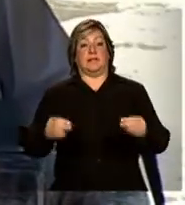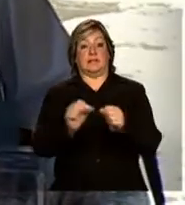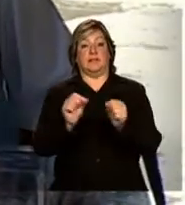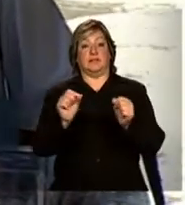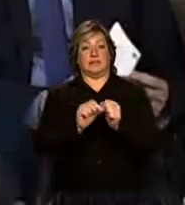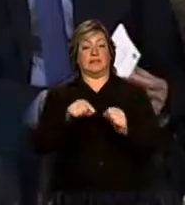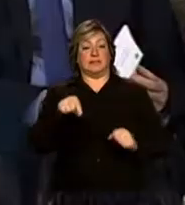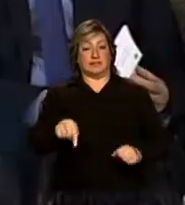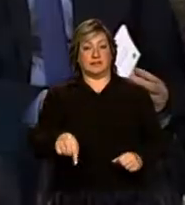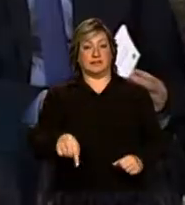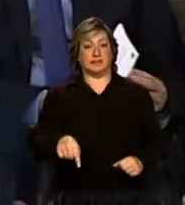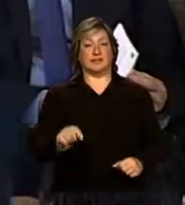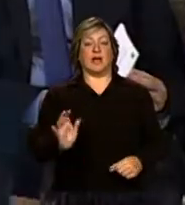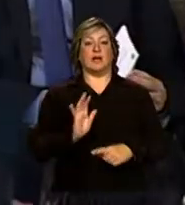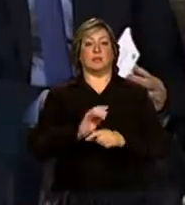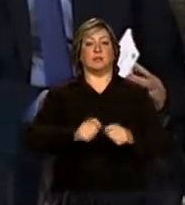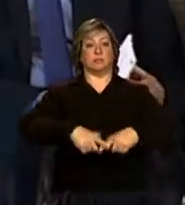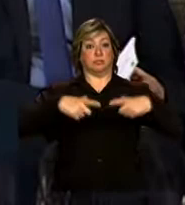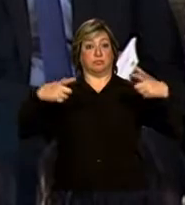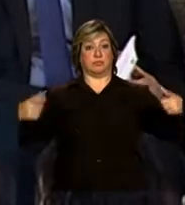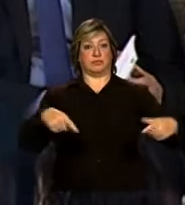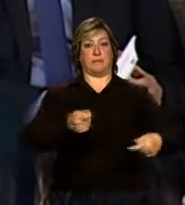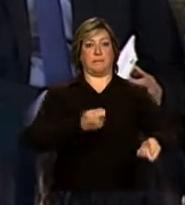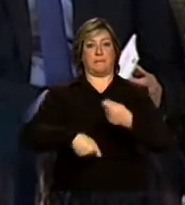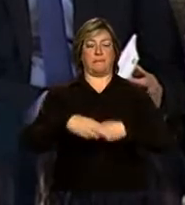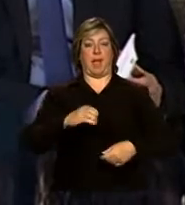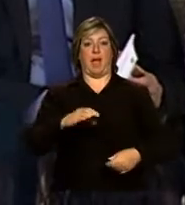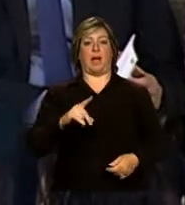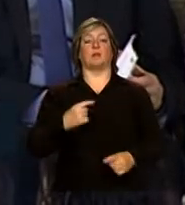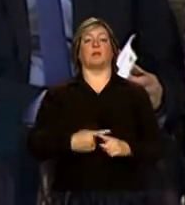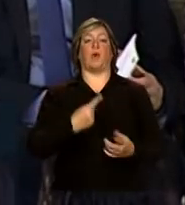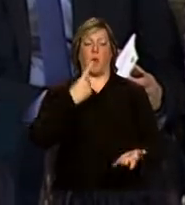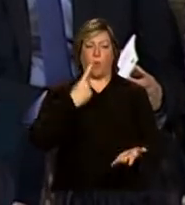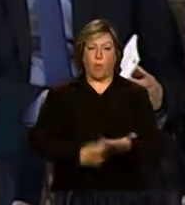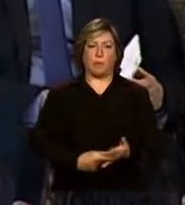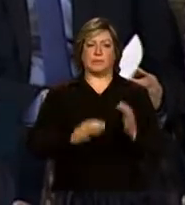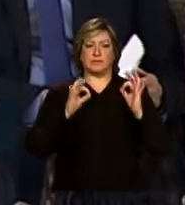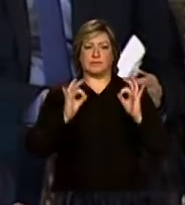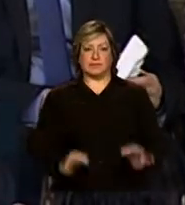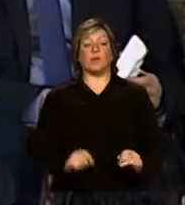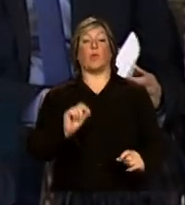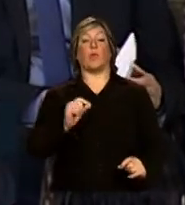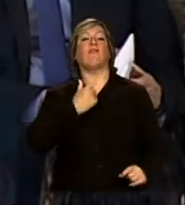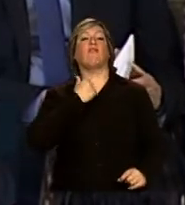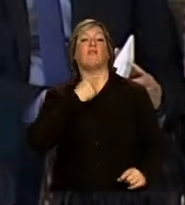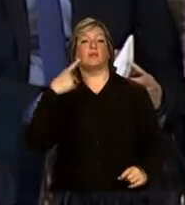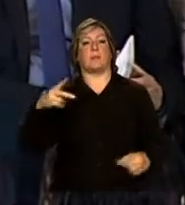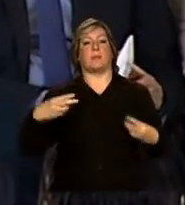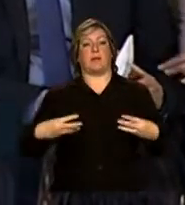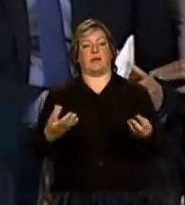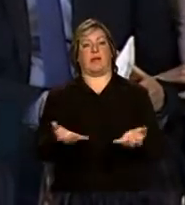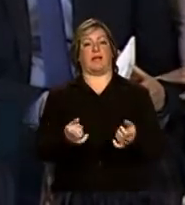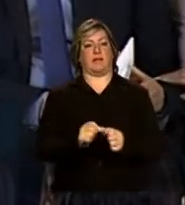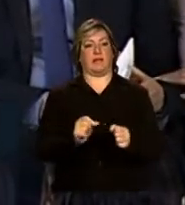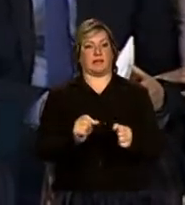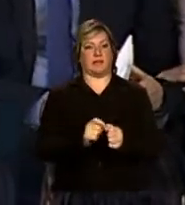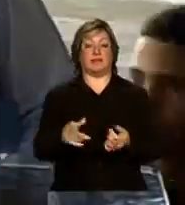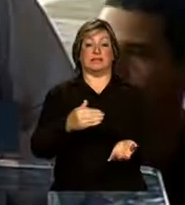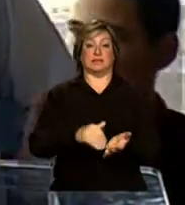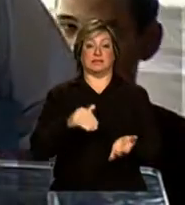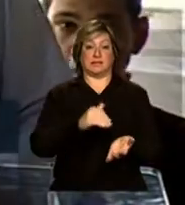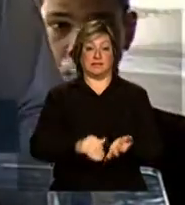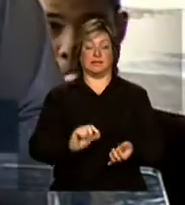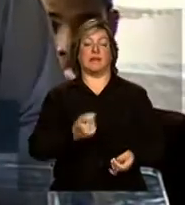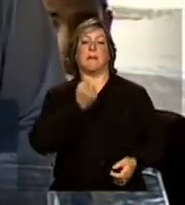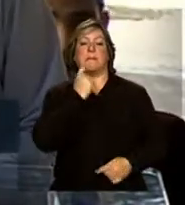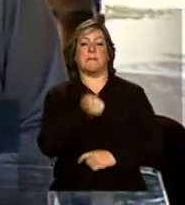na ampliação desse mercado para que ele realmente com o propósito que o ministério pretende é a nossa secretaria da Agricultura